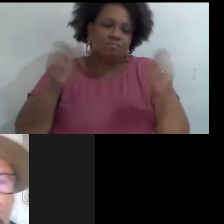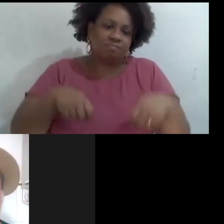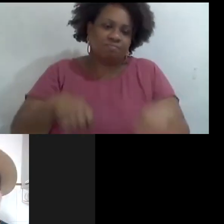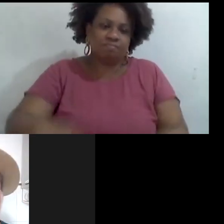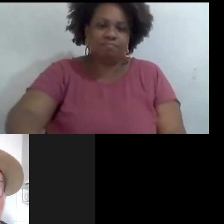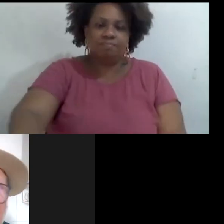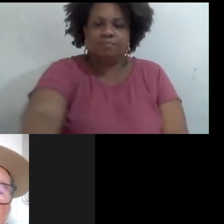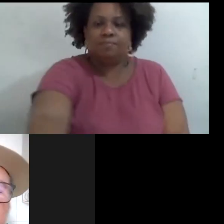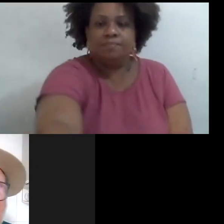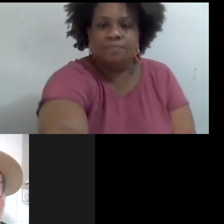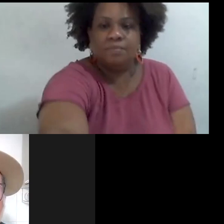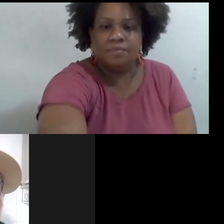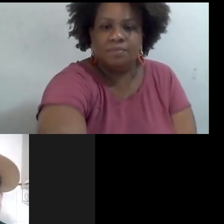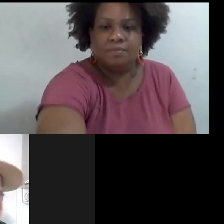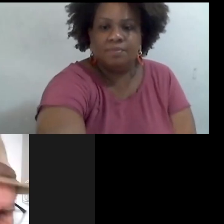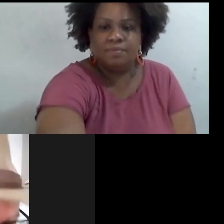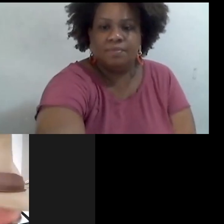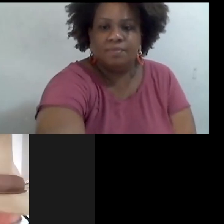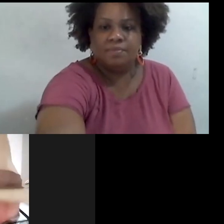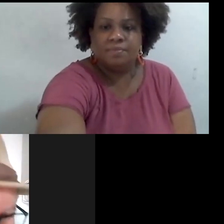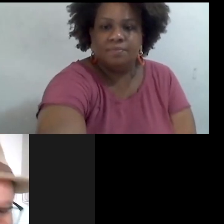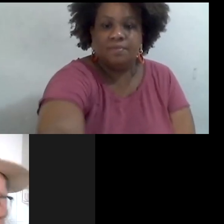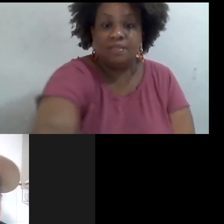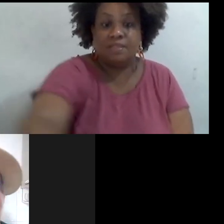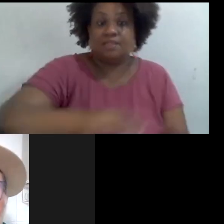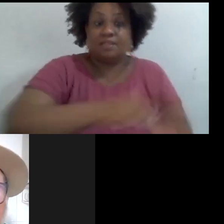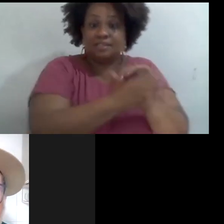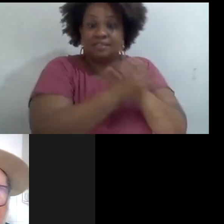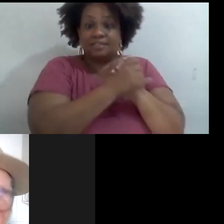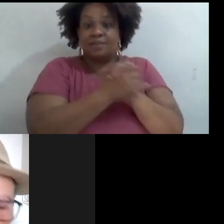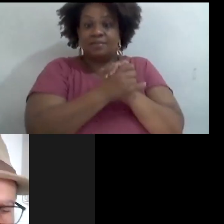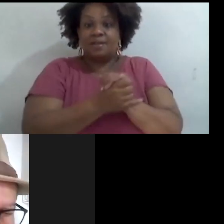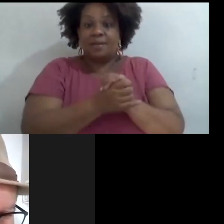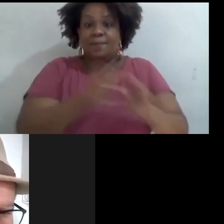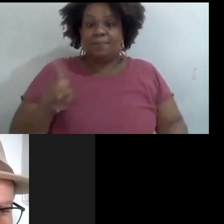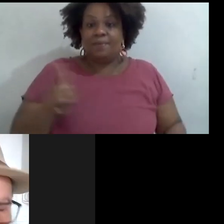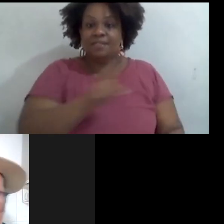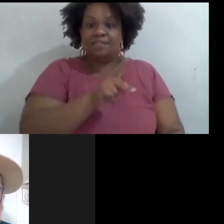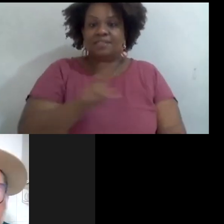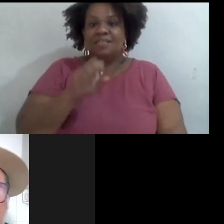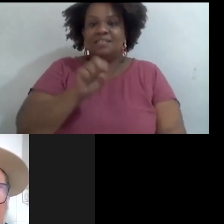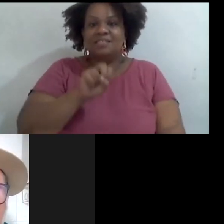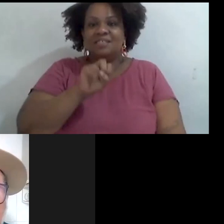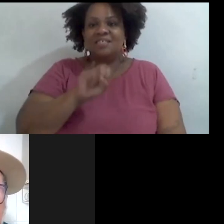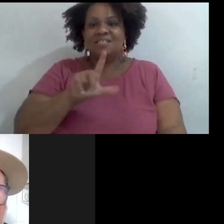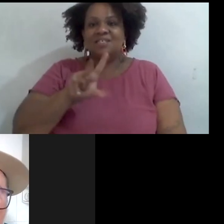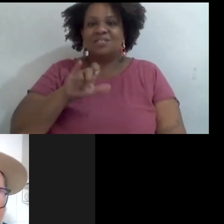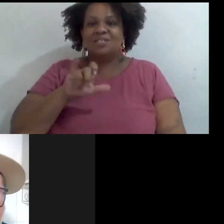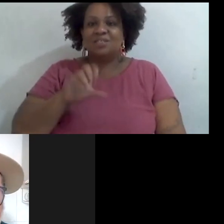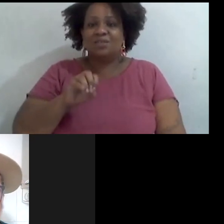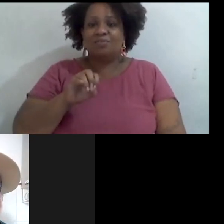Mas eu queria aqui também saudar o presidente Silvio Portugal. E uma